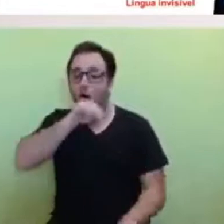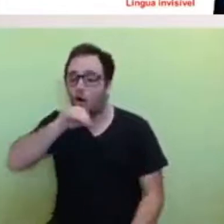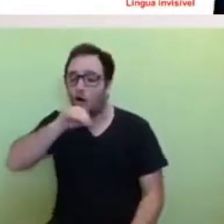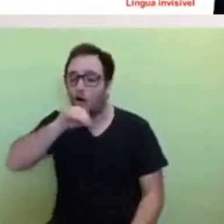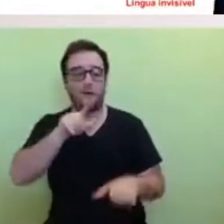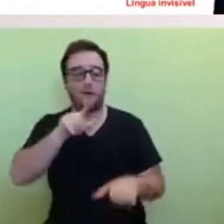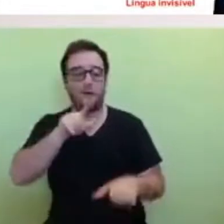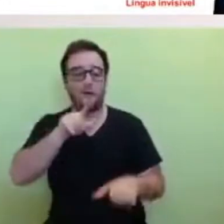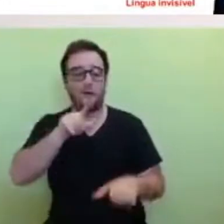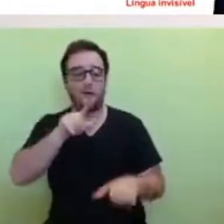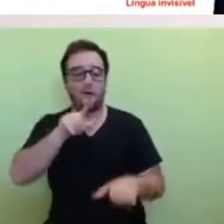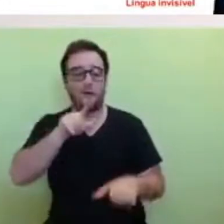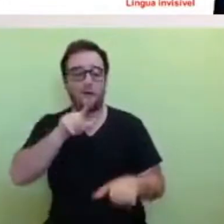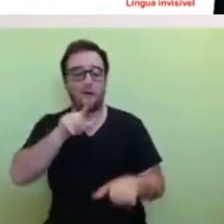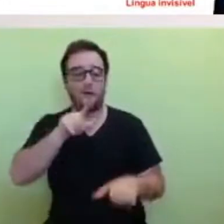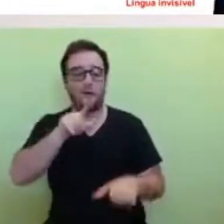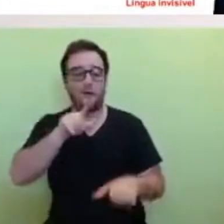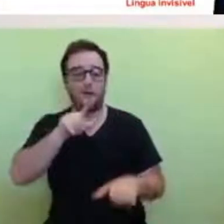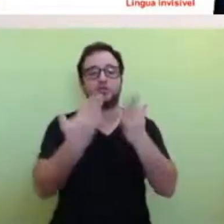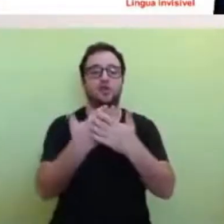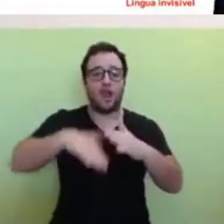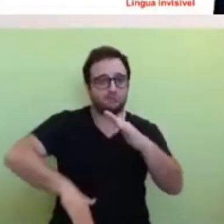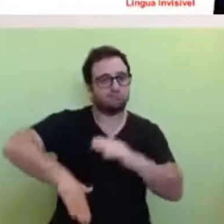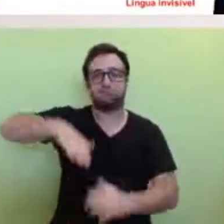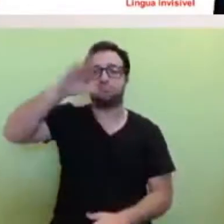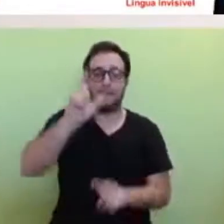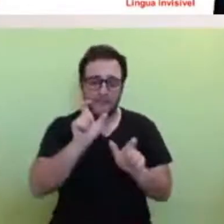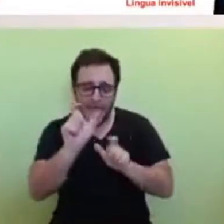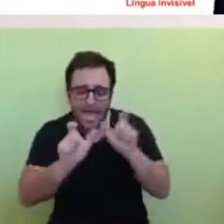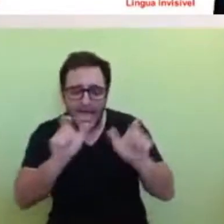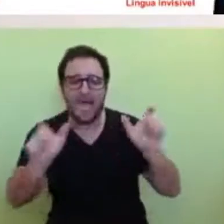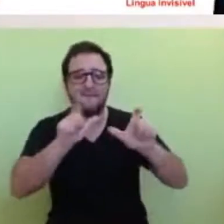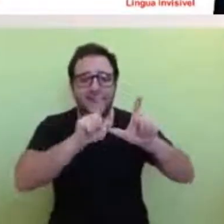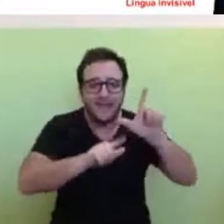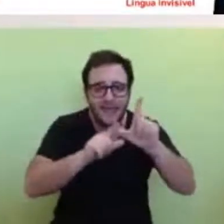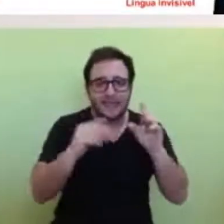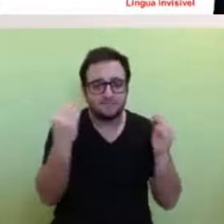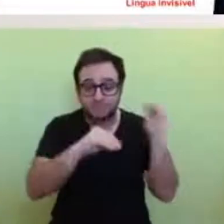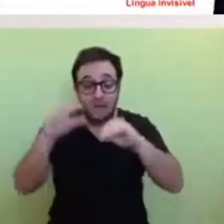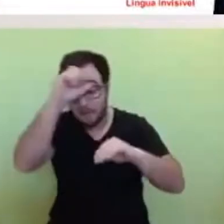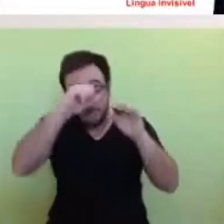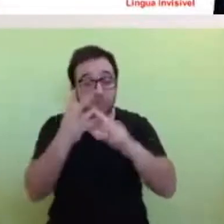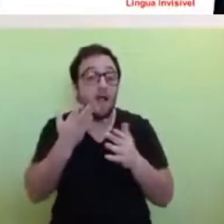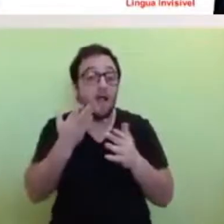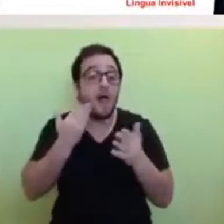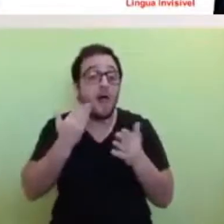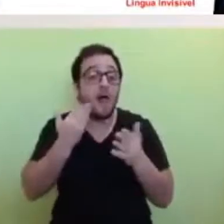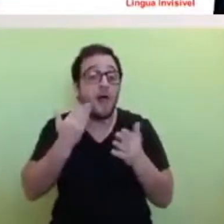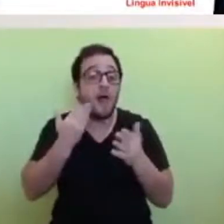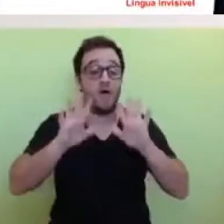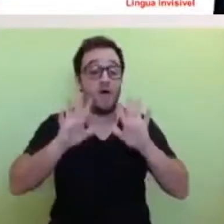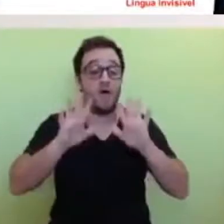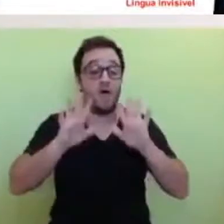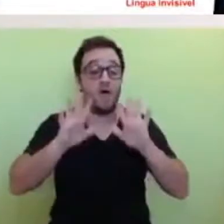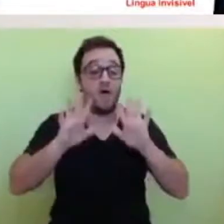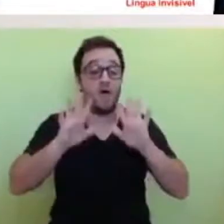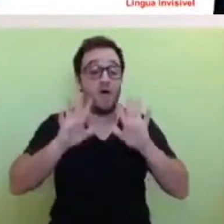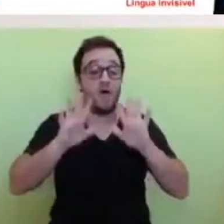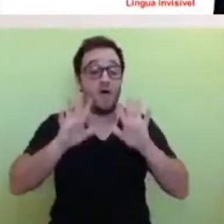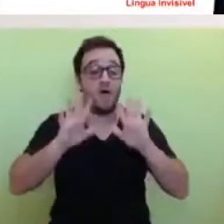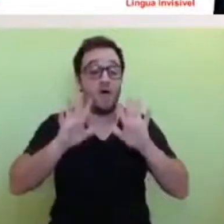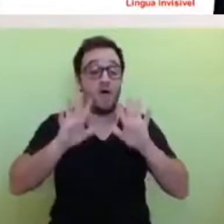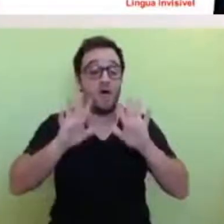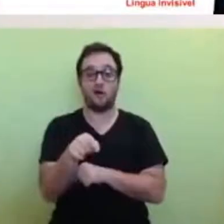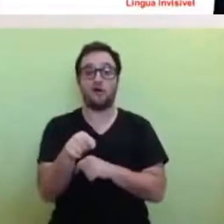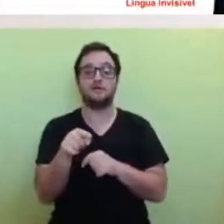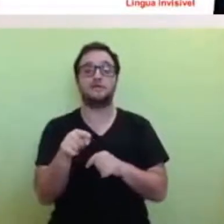fazem palavras de texto. A gente sempre aprende assim. Tanto que se você vai quando nós vamos na escola e temos aula